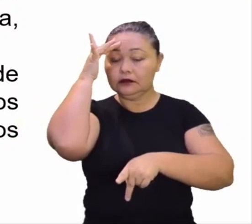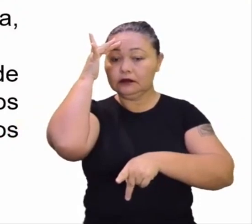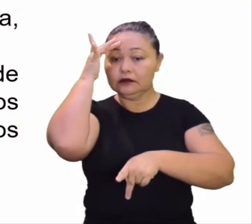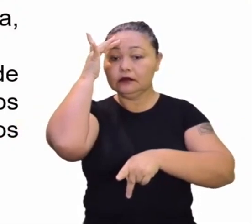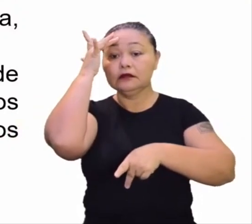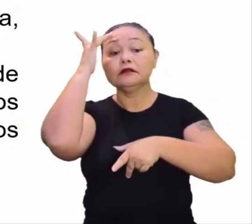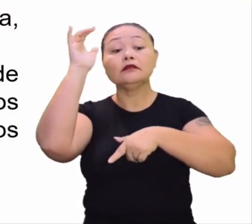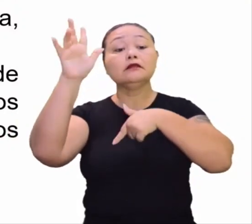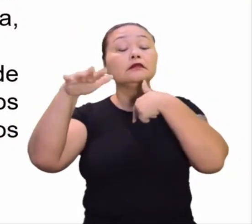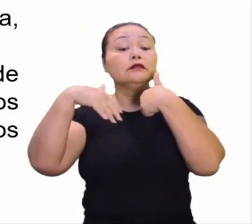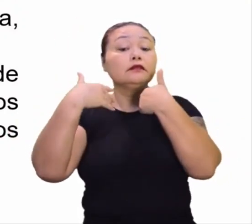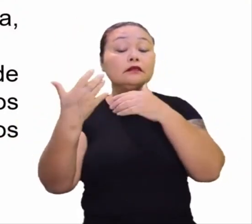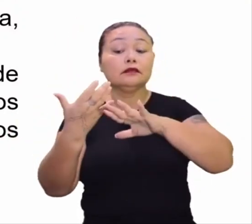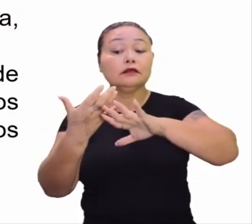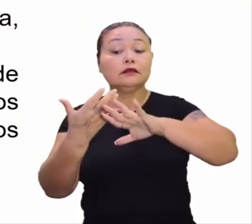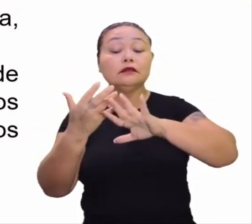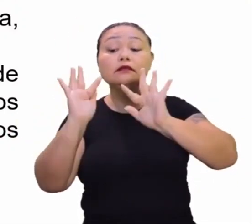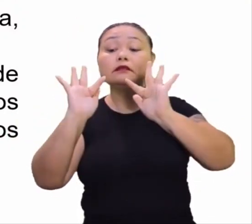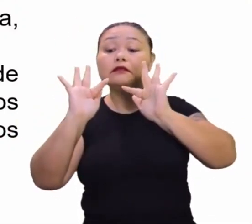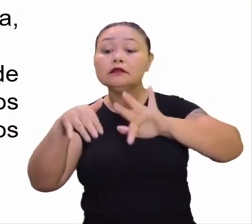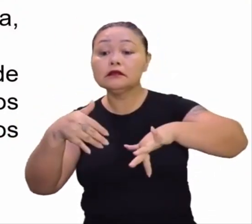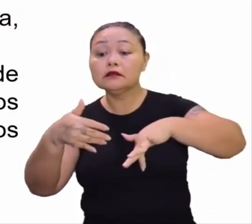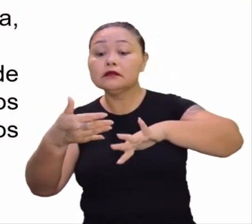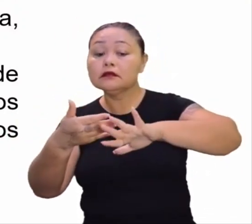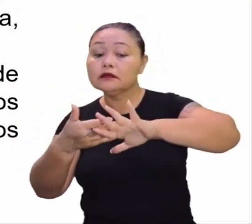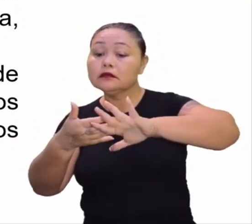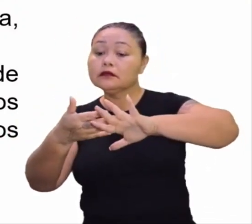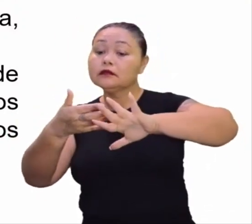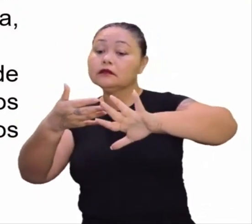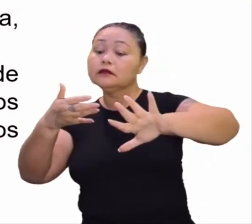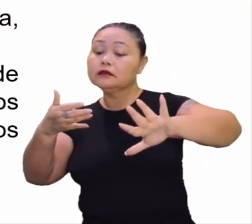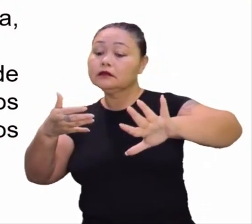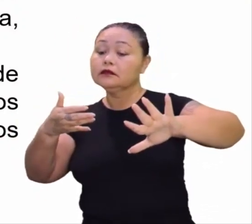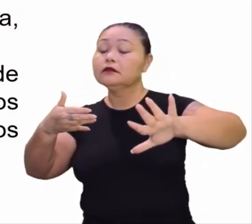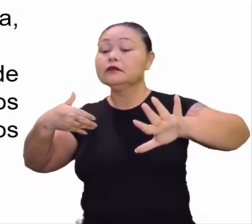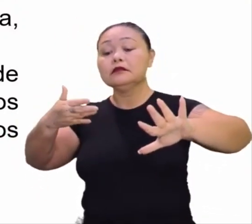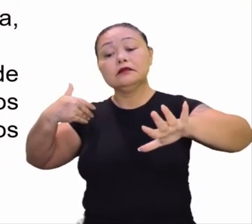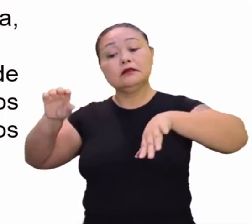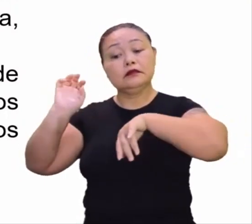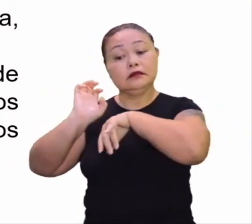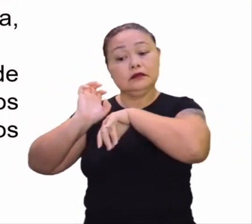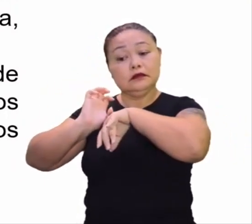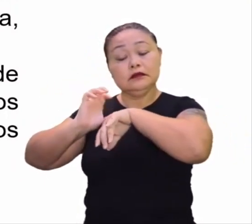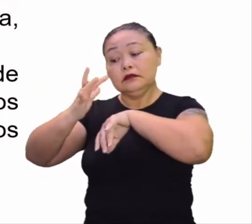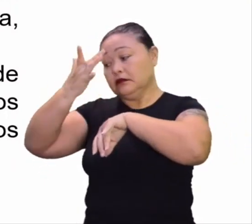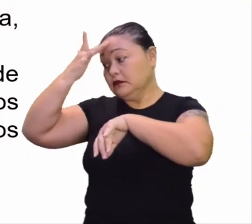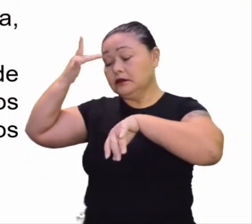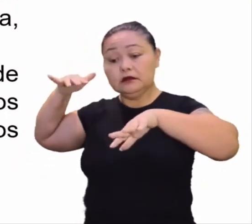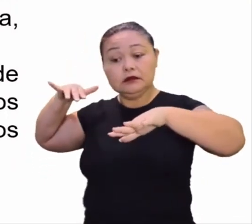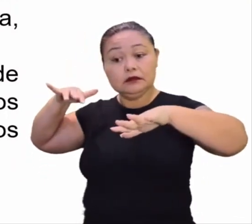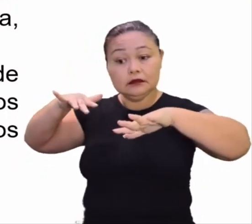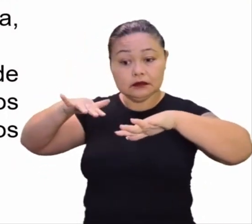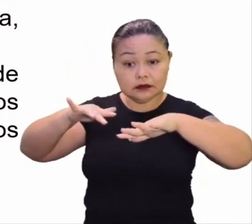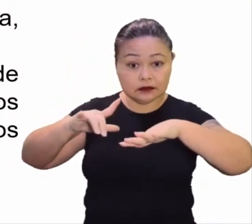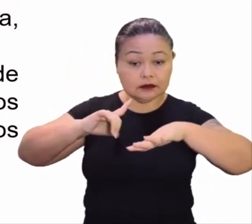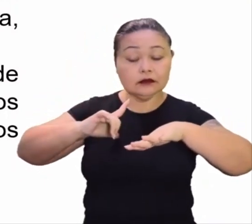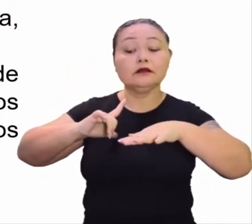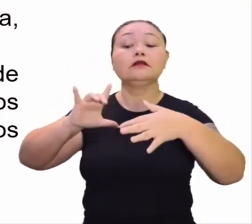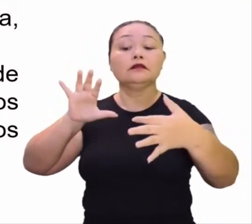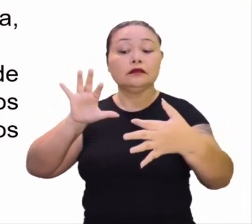populacional, colocando um fim ao isolamento rodoviário do estado em relação às demais regiões